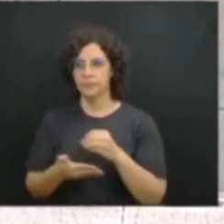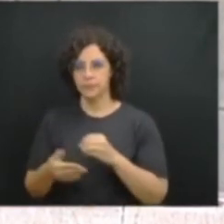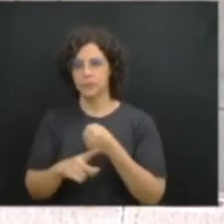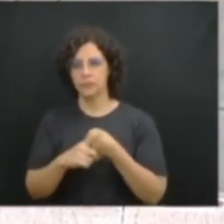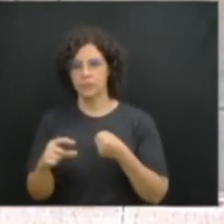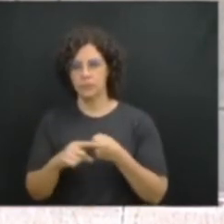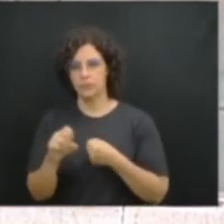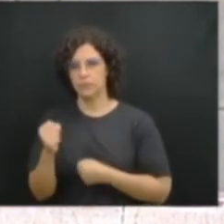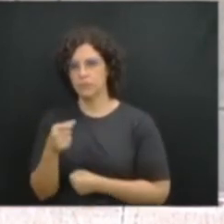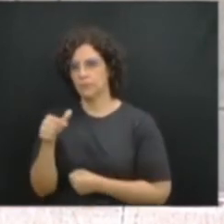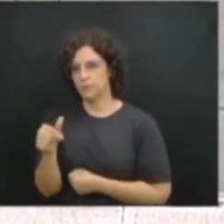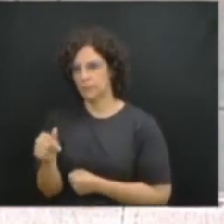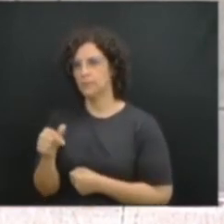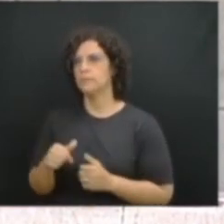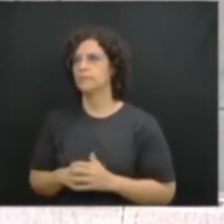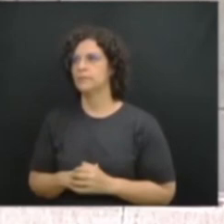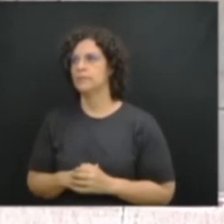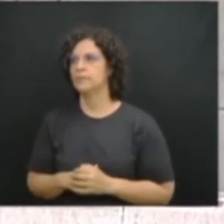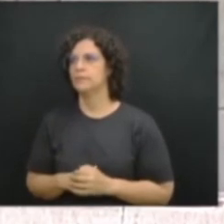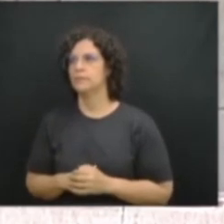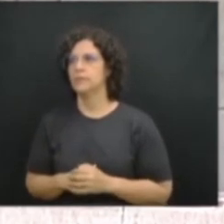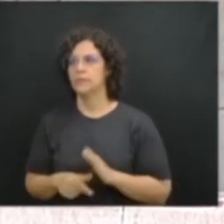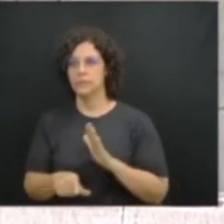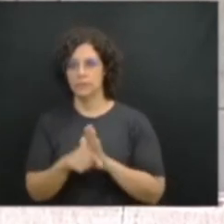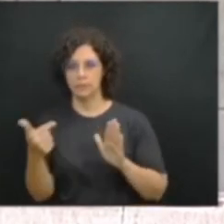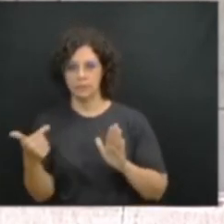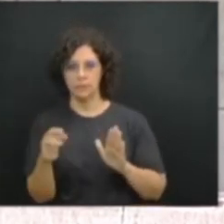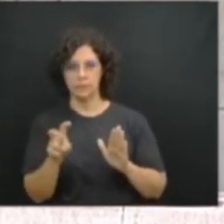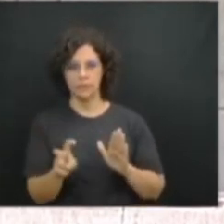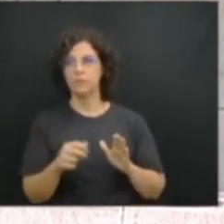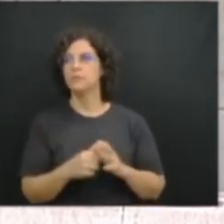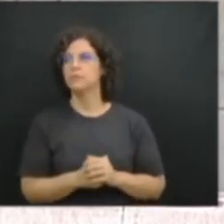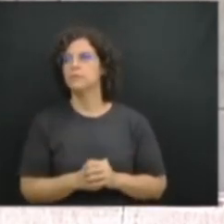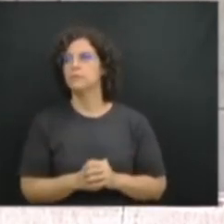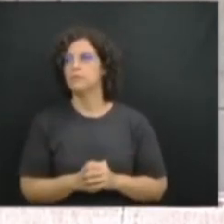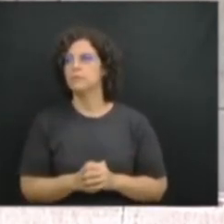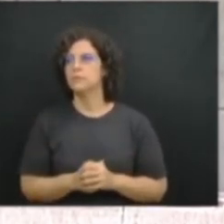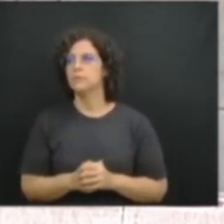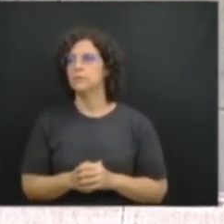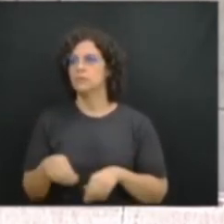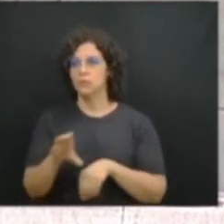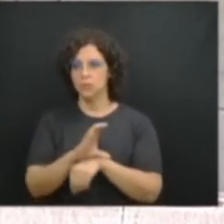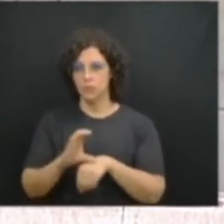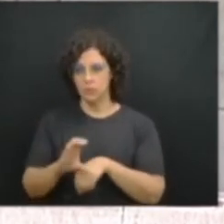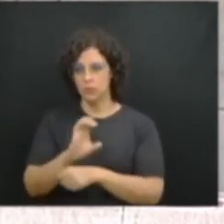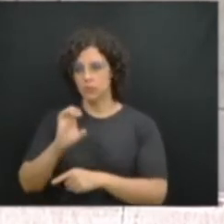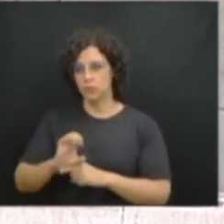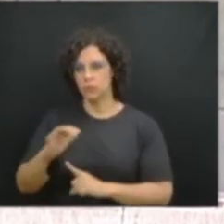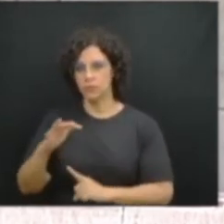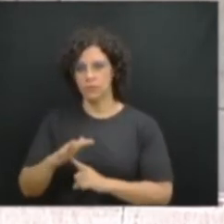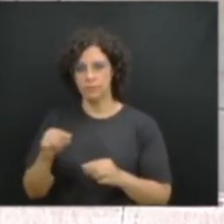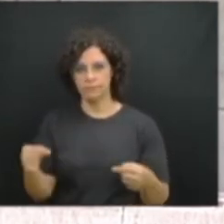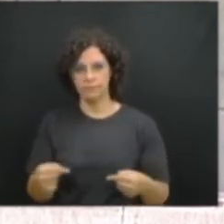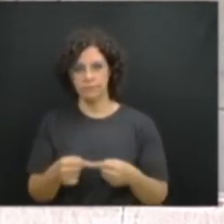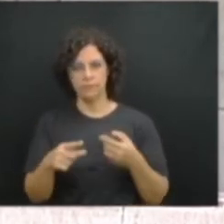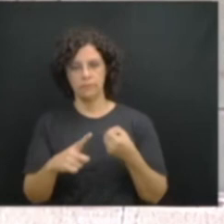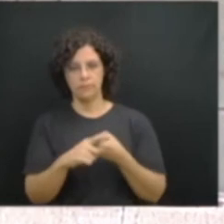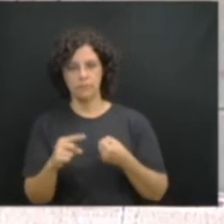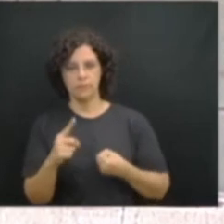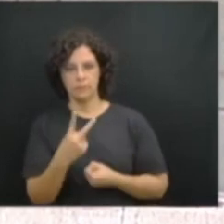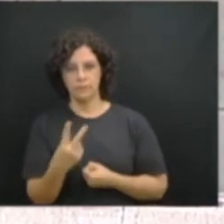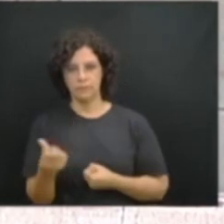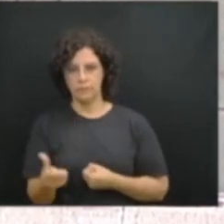no artigo 87 inciso décimo quinto da constituição estadual culminado com o artigo